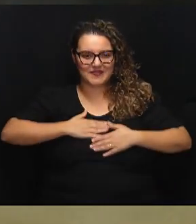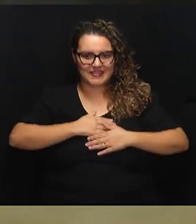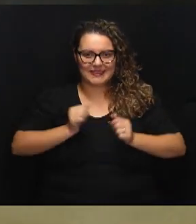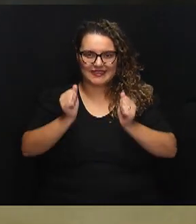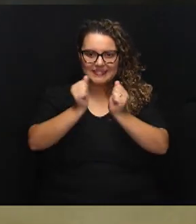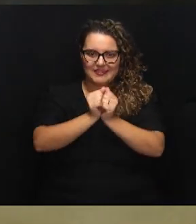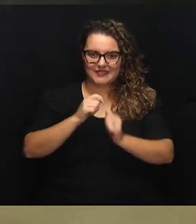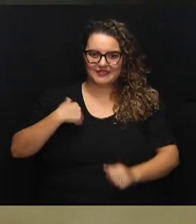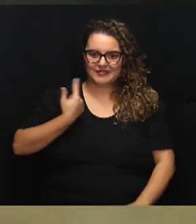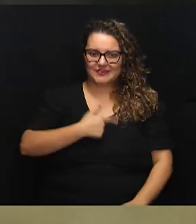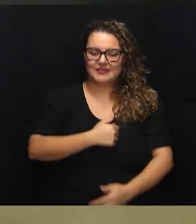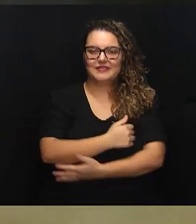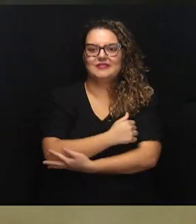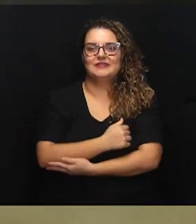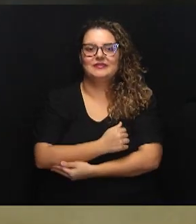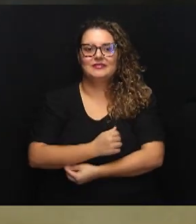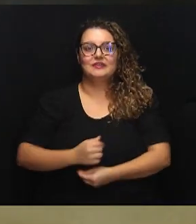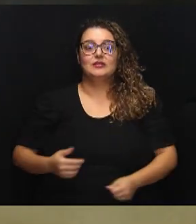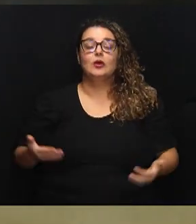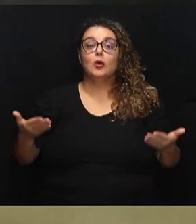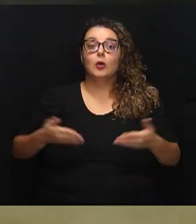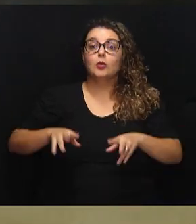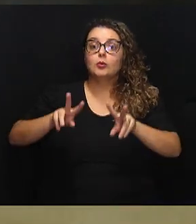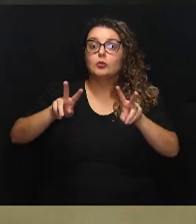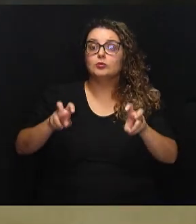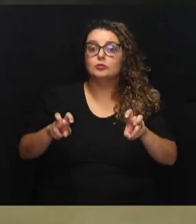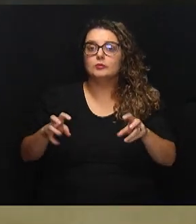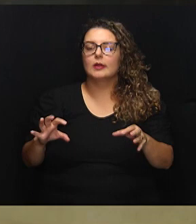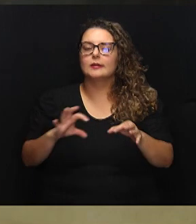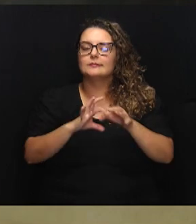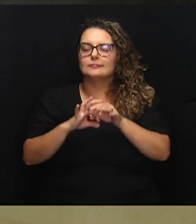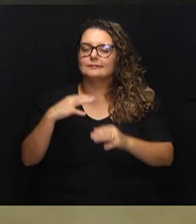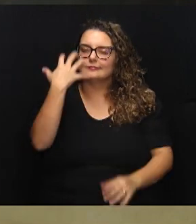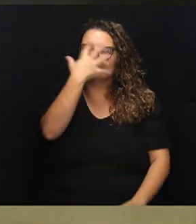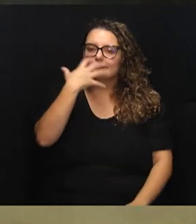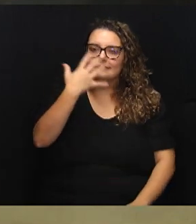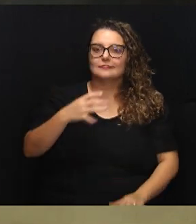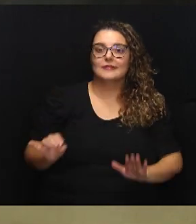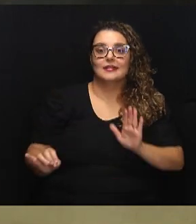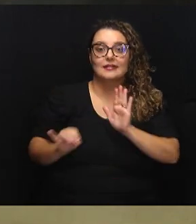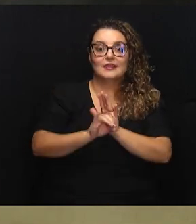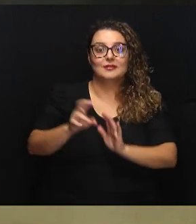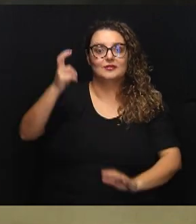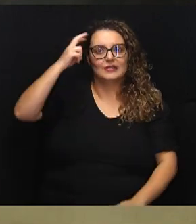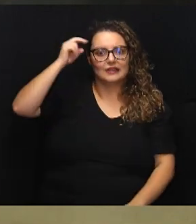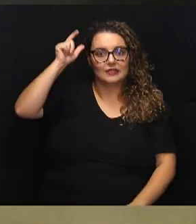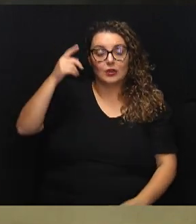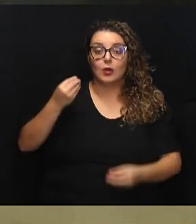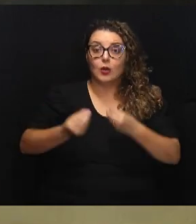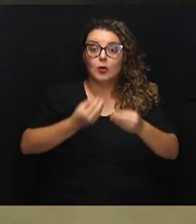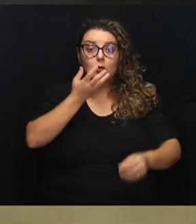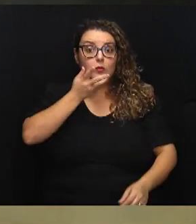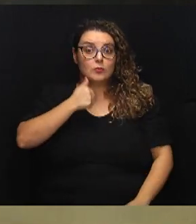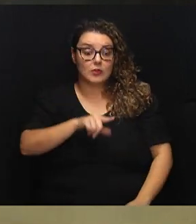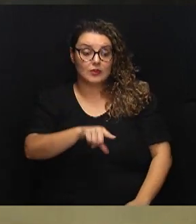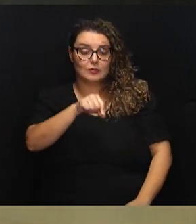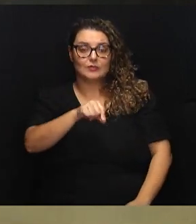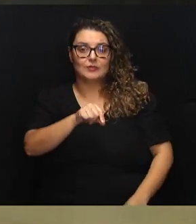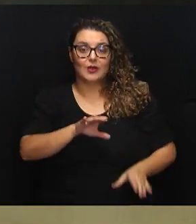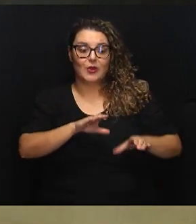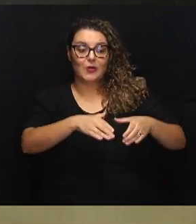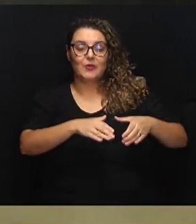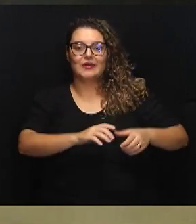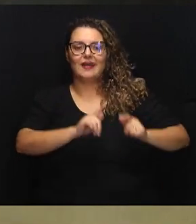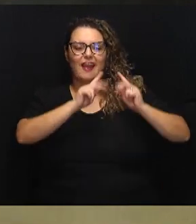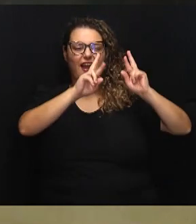companhia. Hoje nós vamos explorar um tema que une paixão, cultura e identidade. Como uma criança escolhe o seu time de